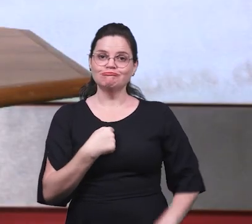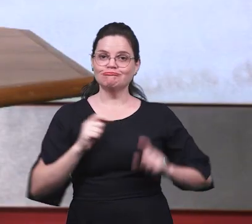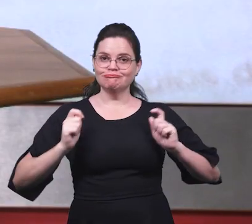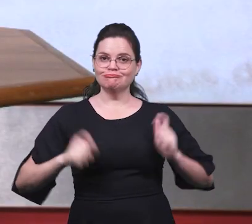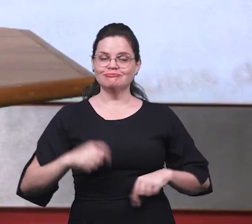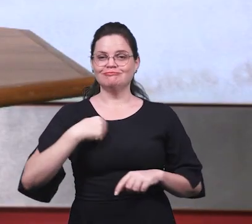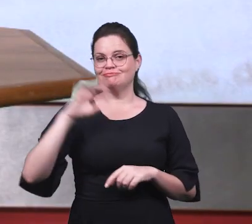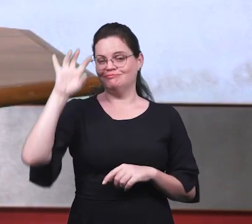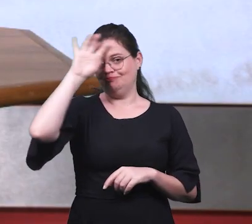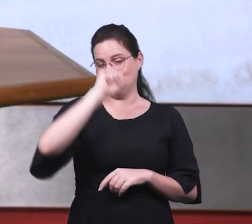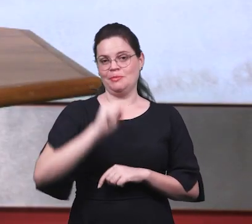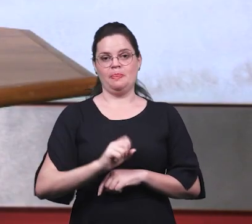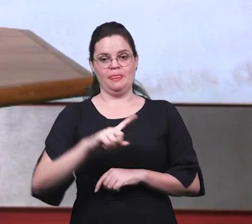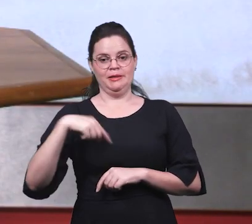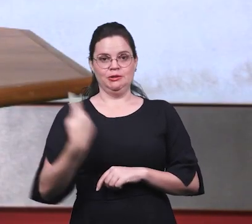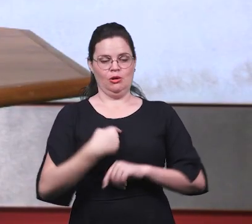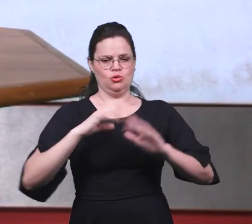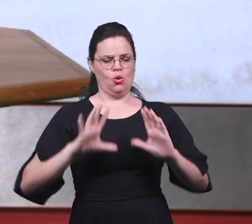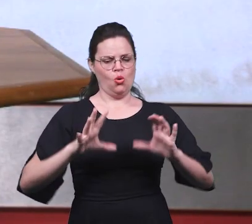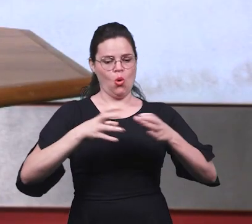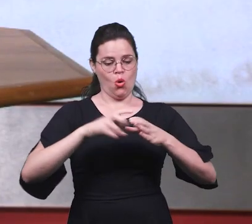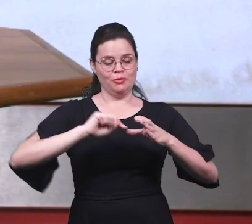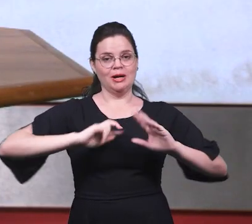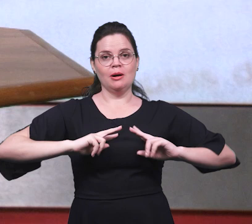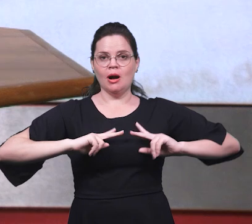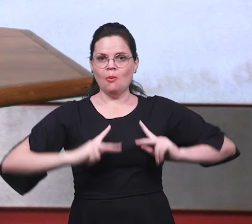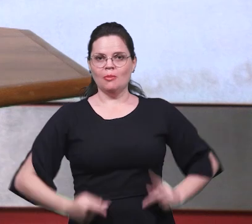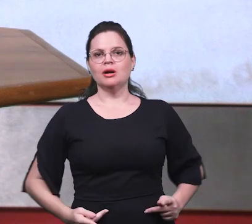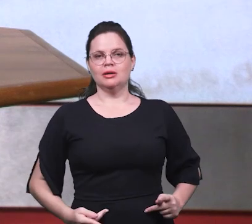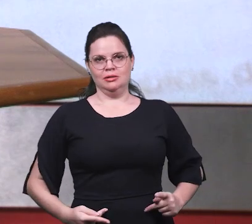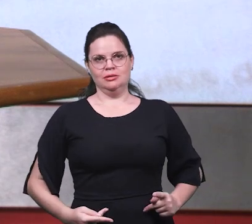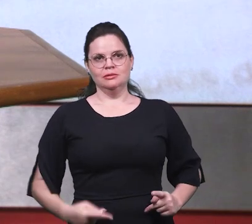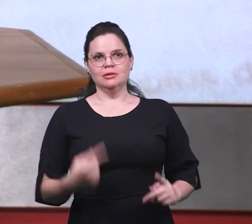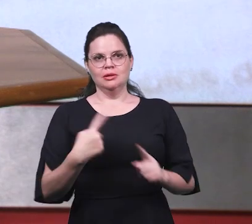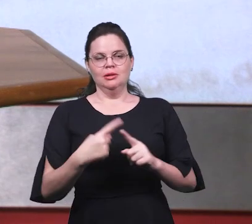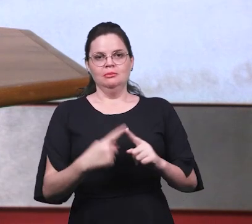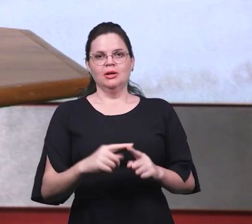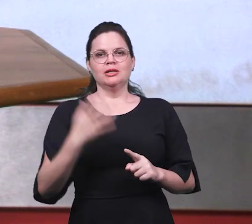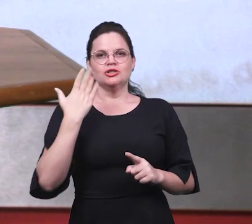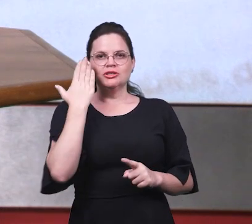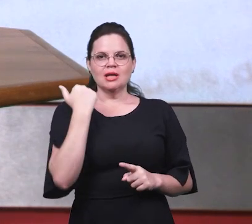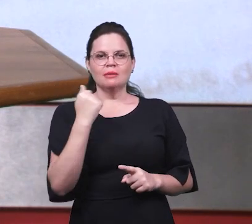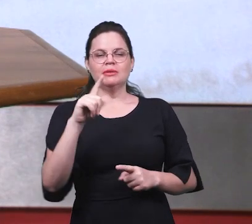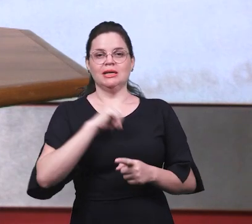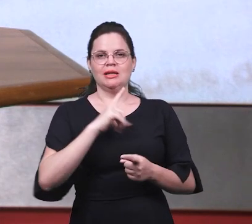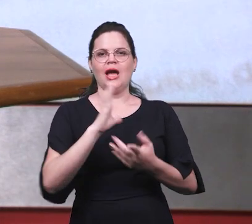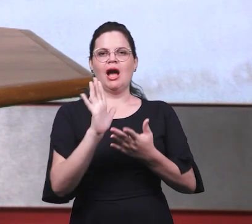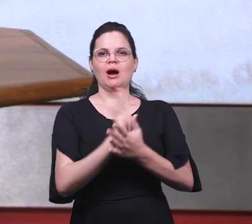A raça humana, a despeito do que tem sido sugerido sobre as diferenças